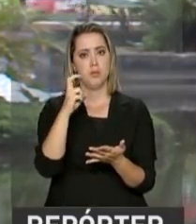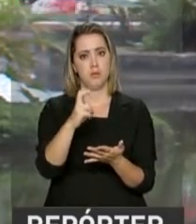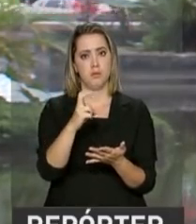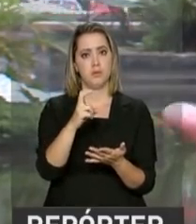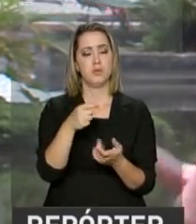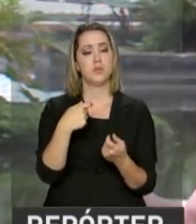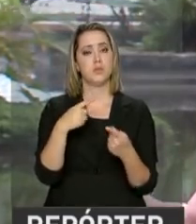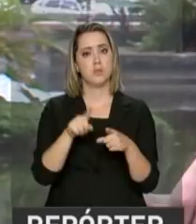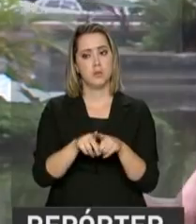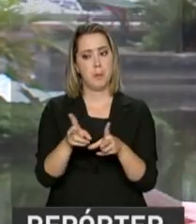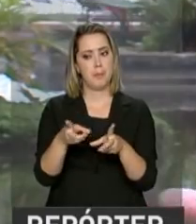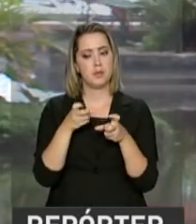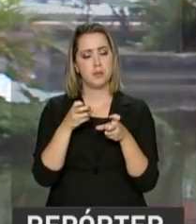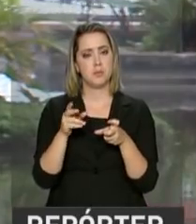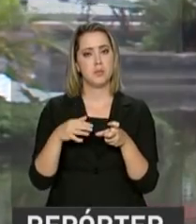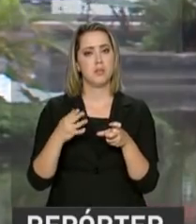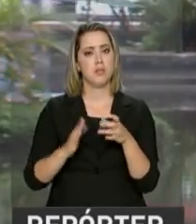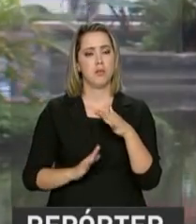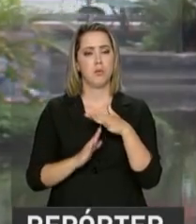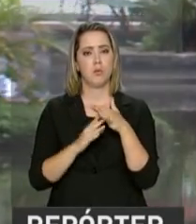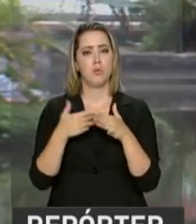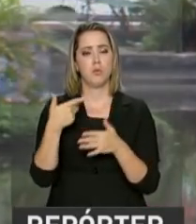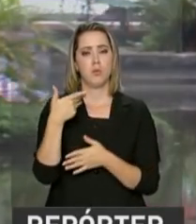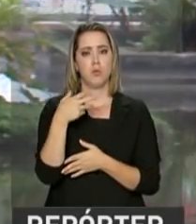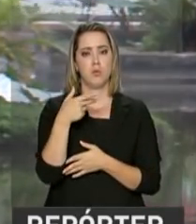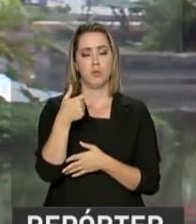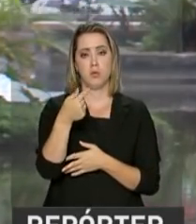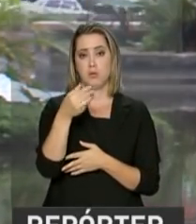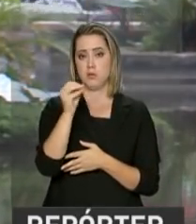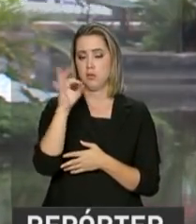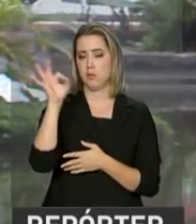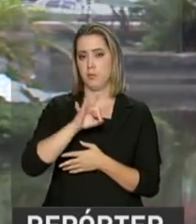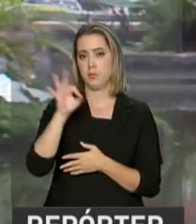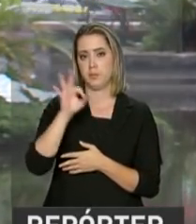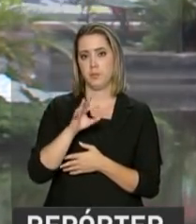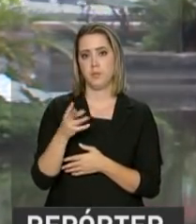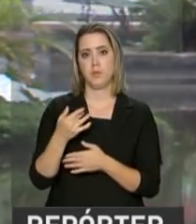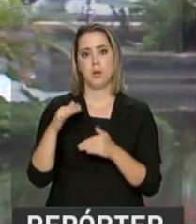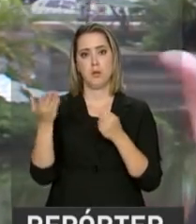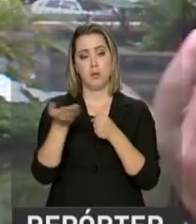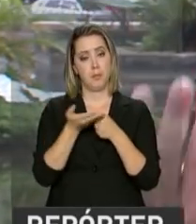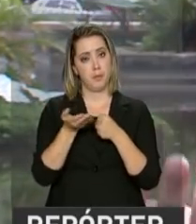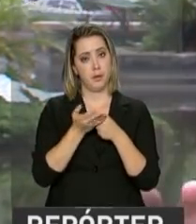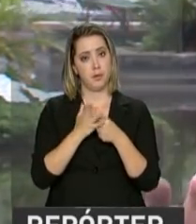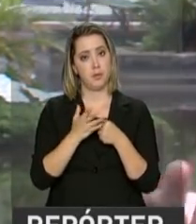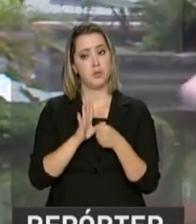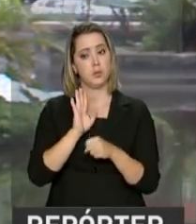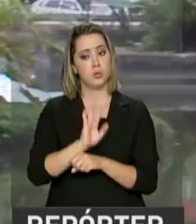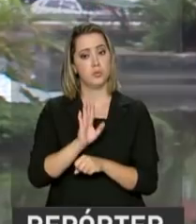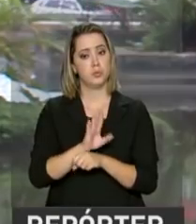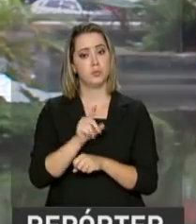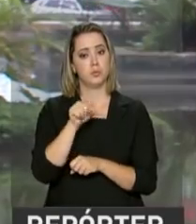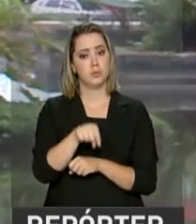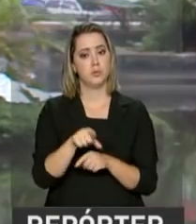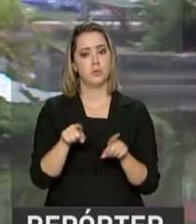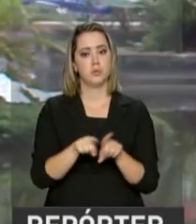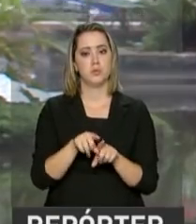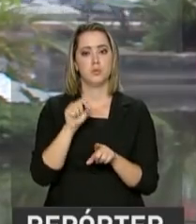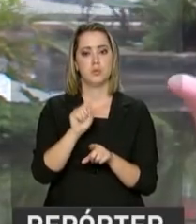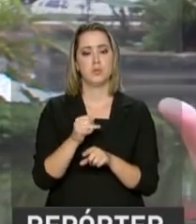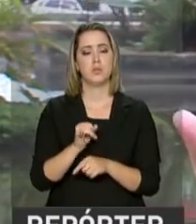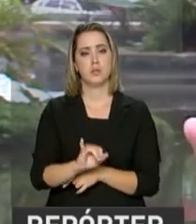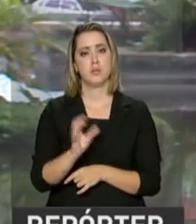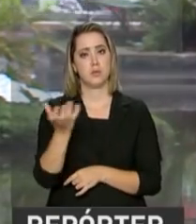anos ela perceberá um benefício Previdenciário no patamar de 70% da média de suas contribuições caso